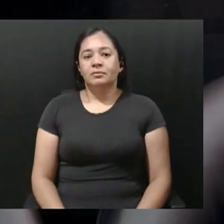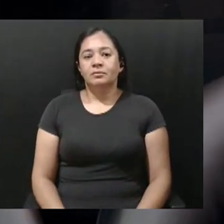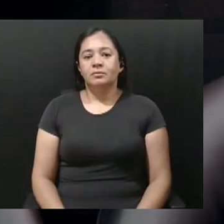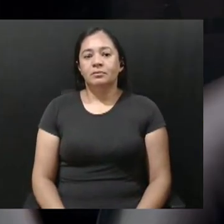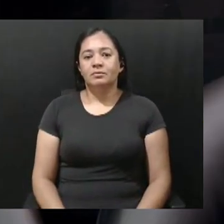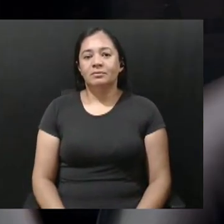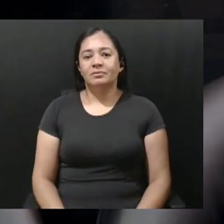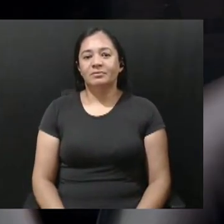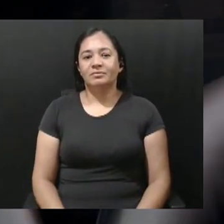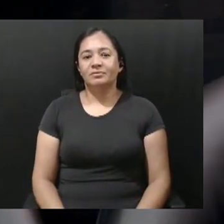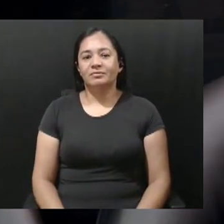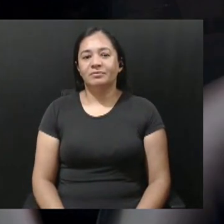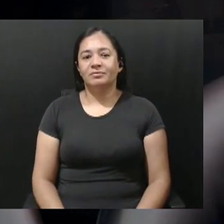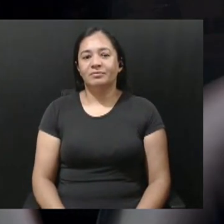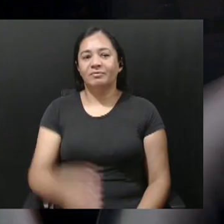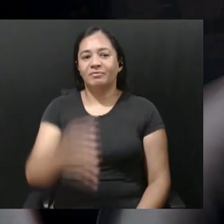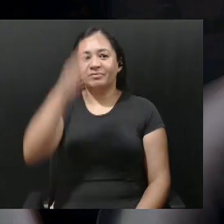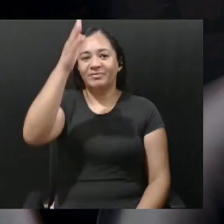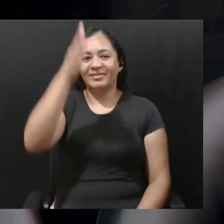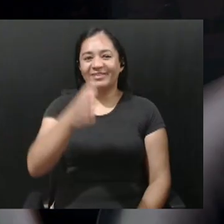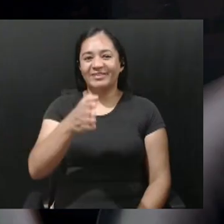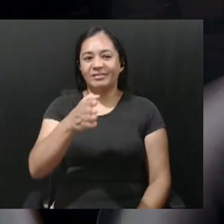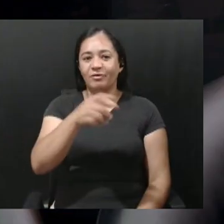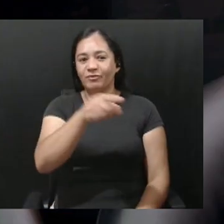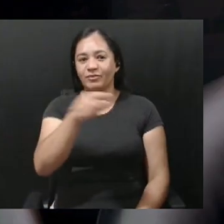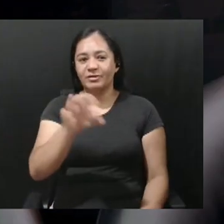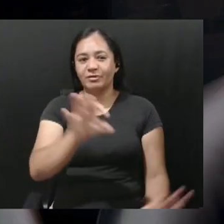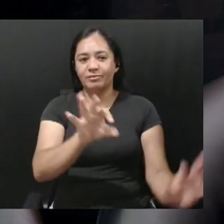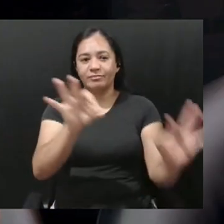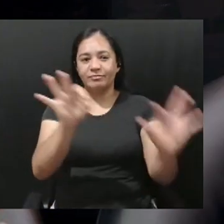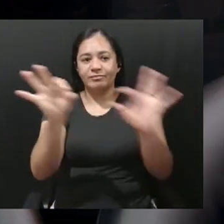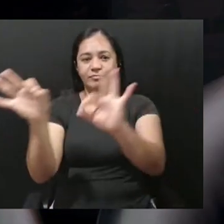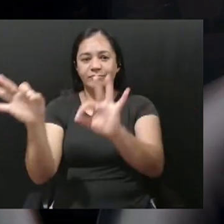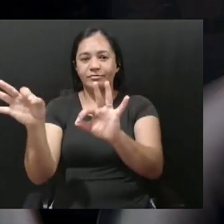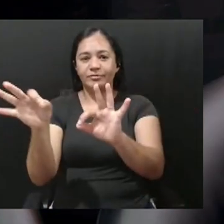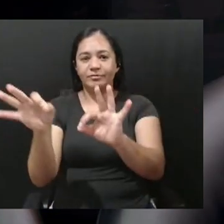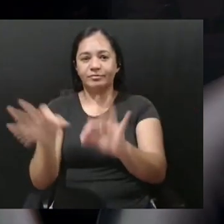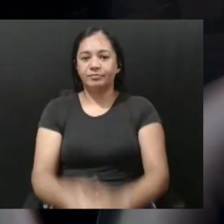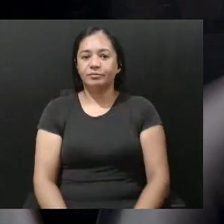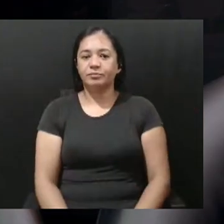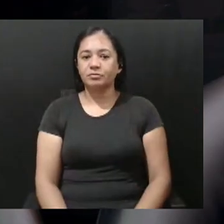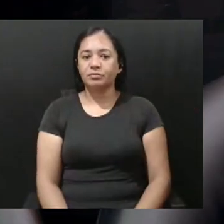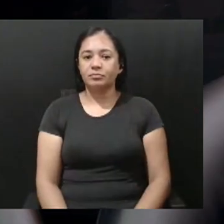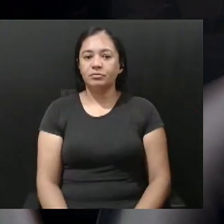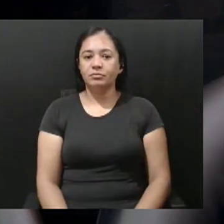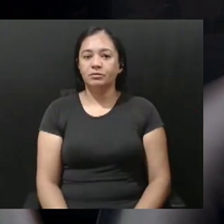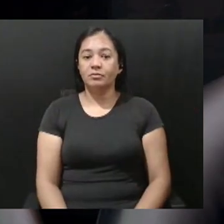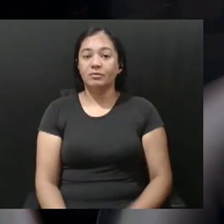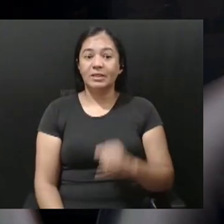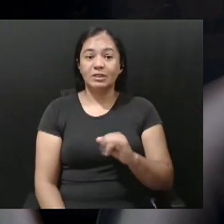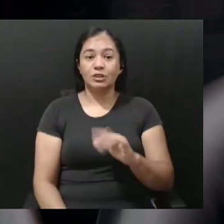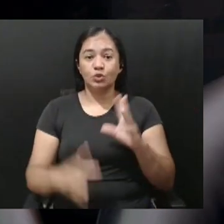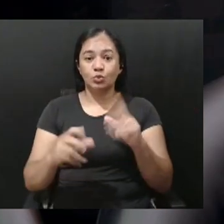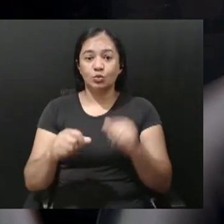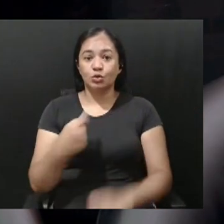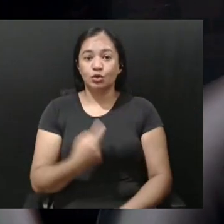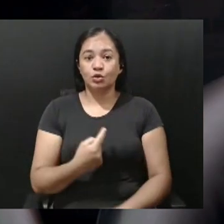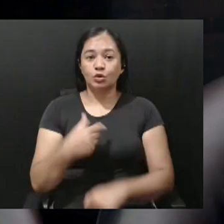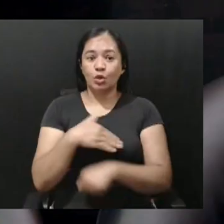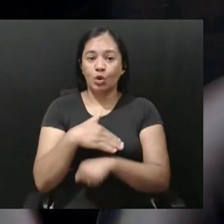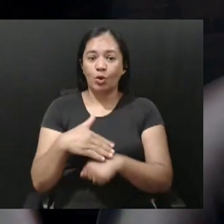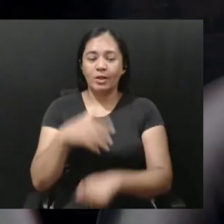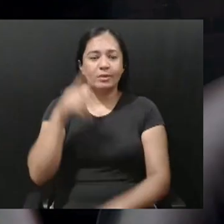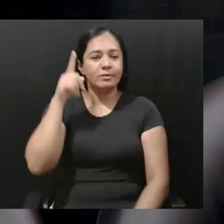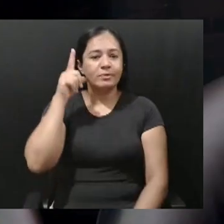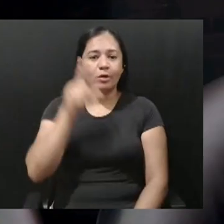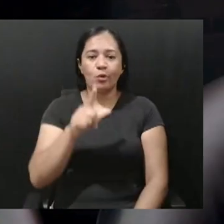direcionar, né, diretamente para quem está assistindo, né? Assim, se de tudo que a gente falou, assim, não conseguiu, de alguma maneira, trazer